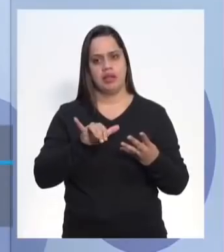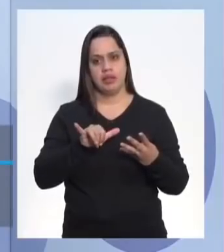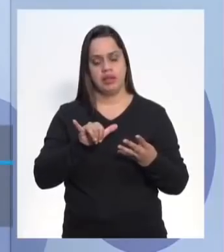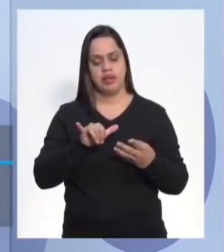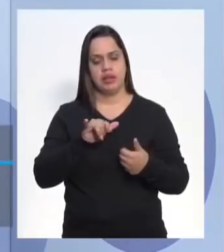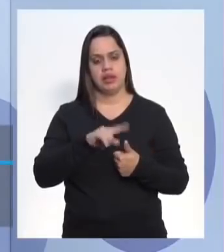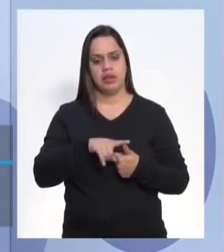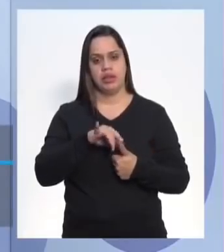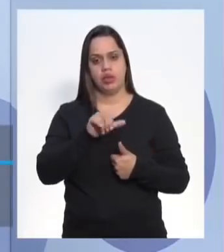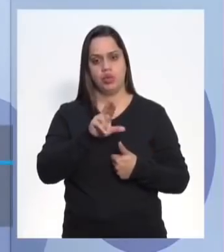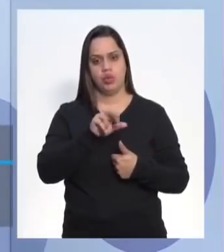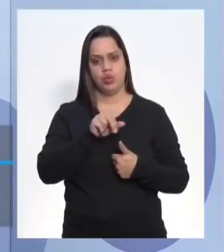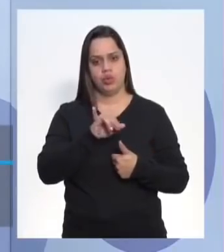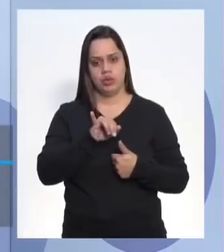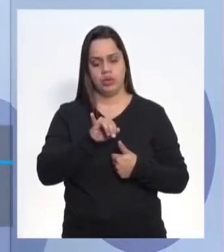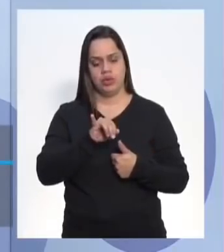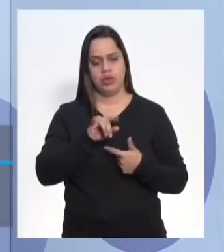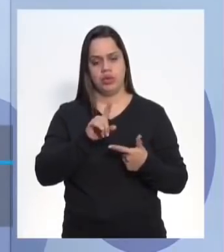o Yuri,